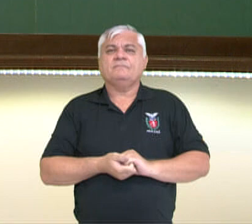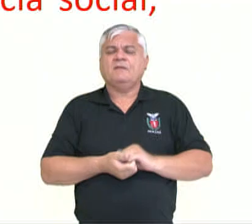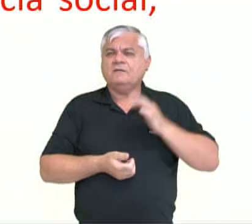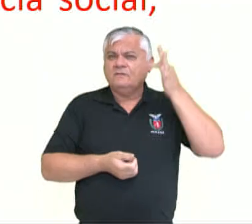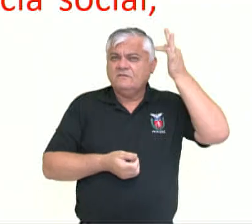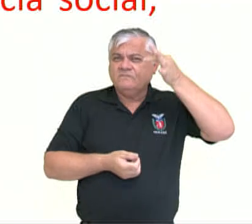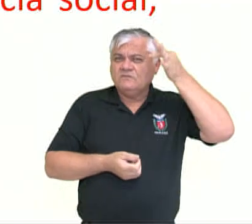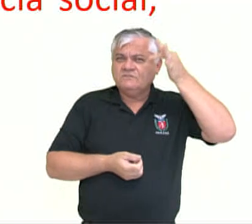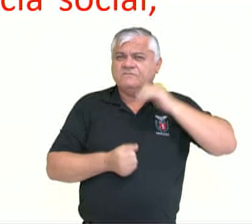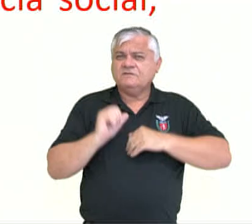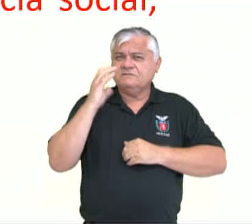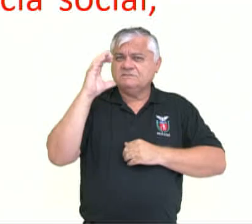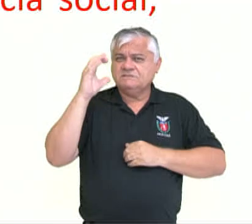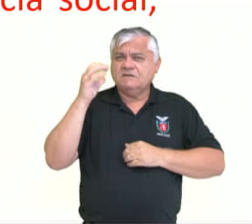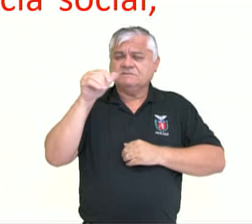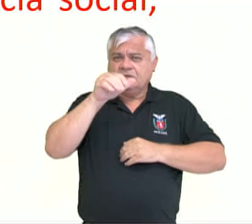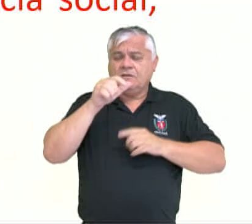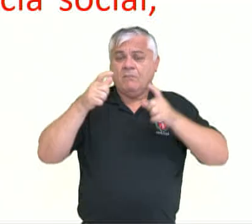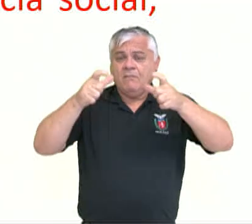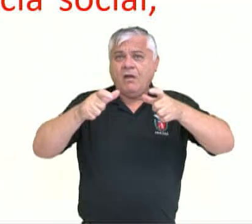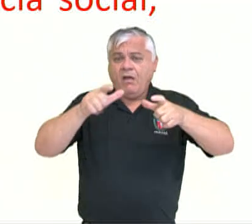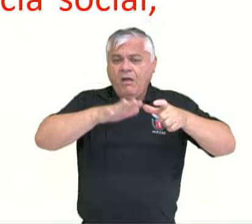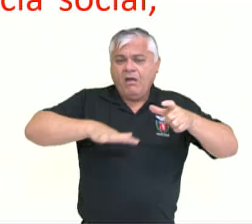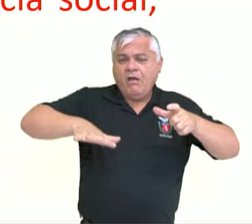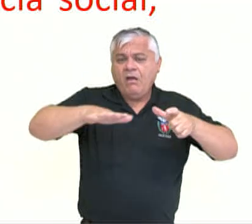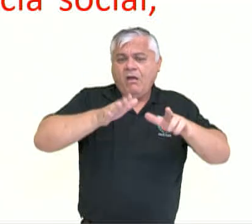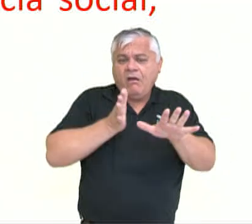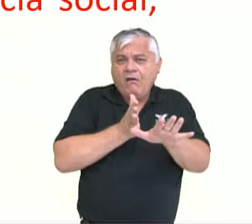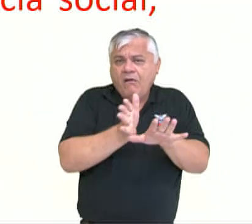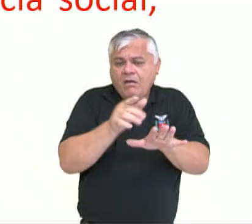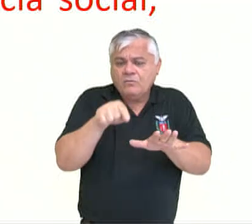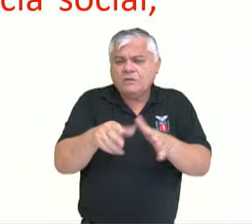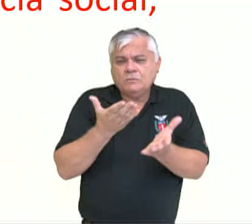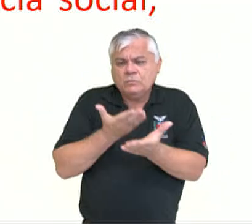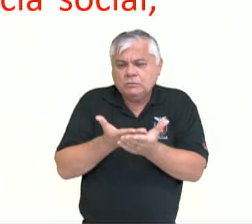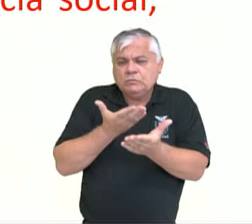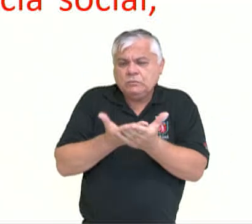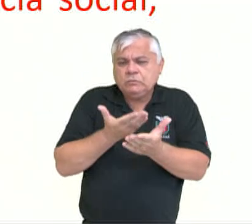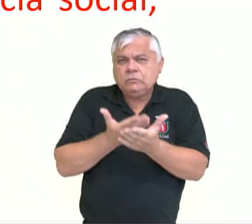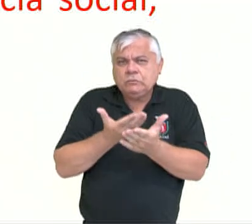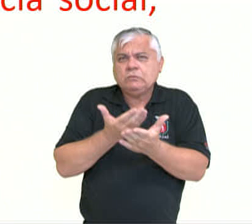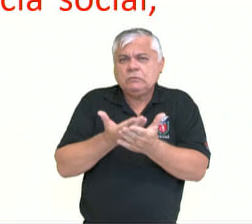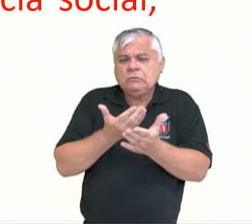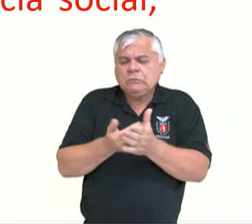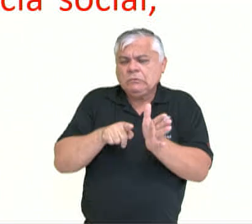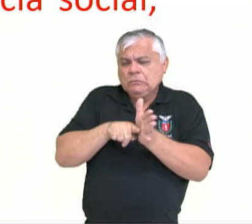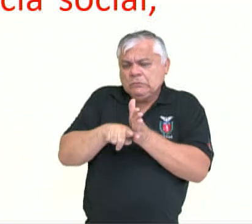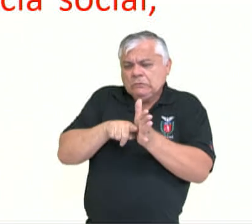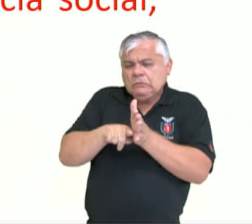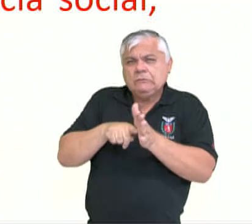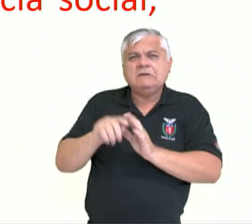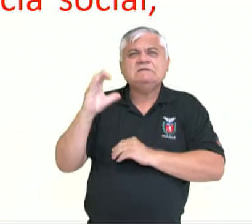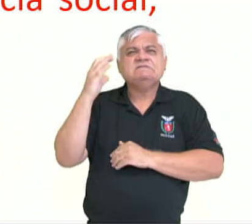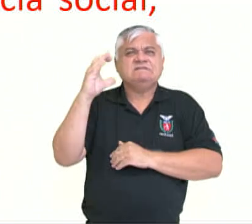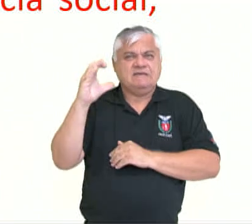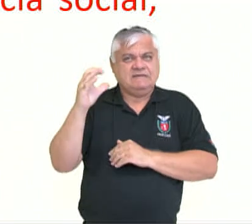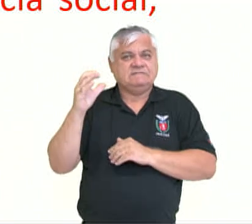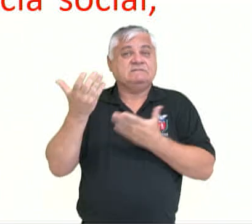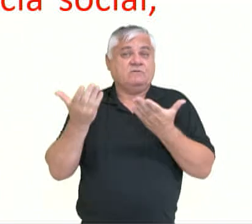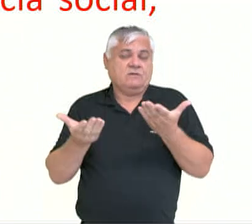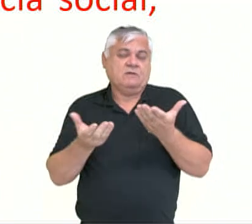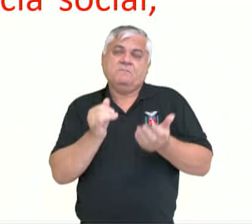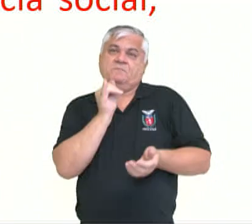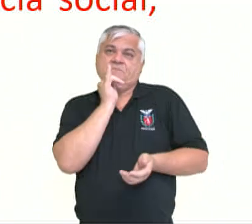da ciência é um campo da filosofia que estuda e questiona a ciência e o saber científico, como,